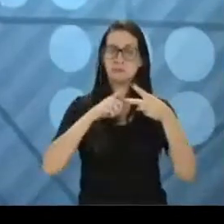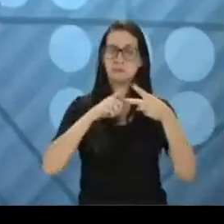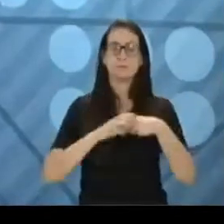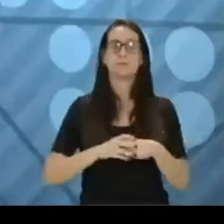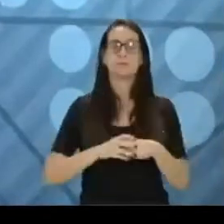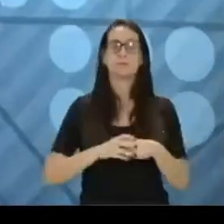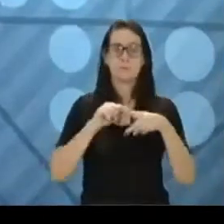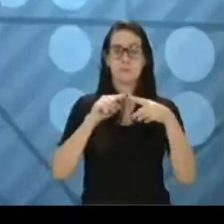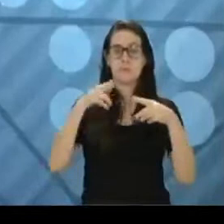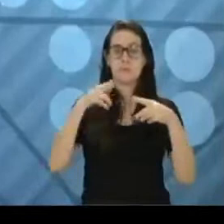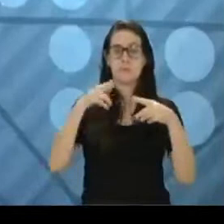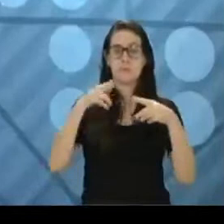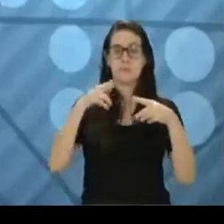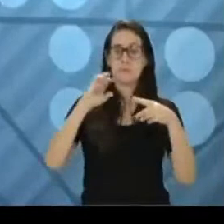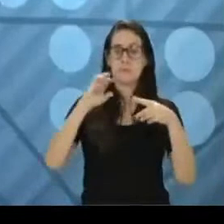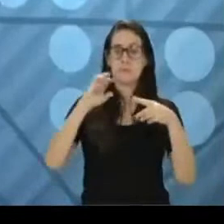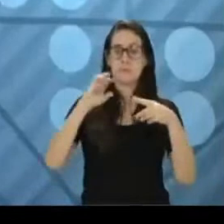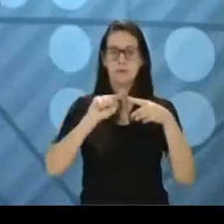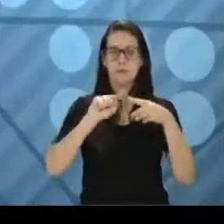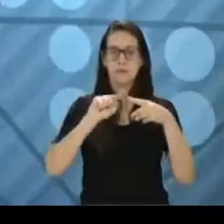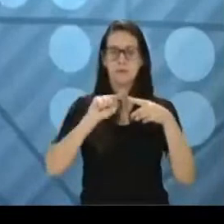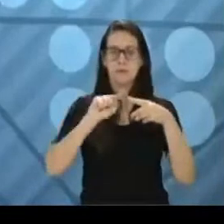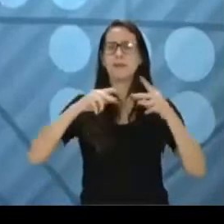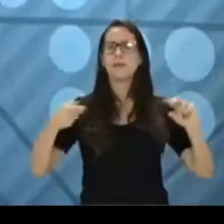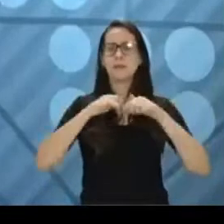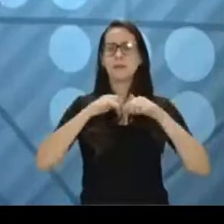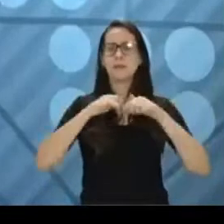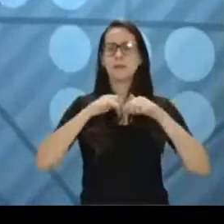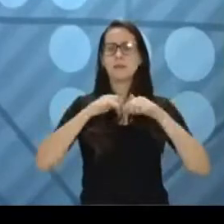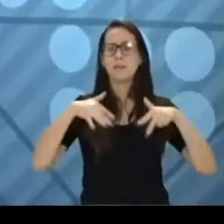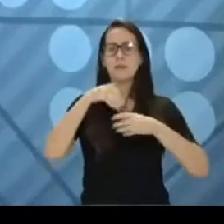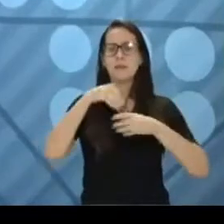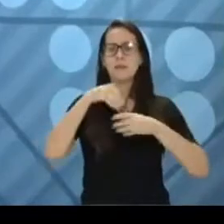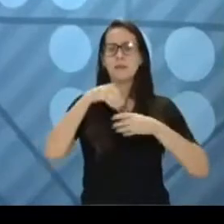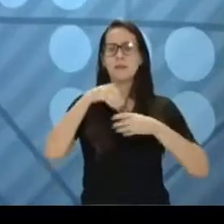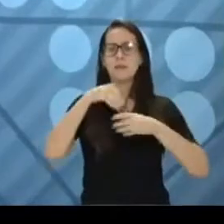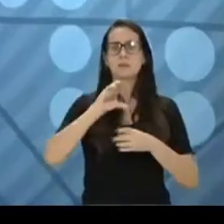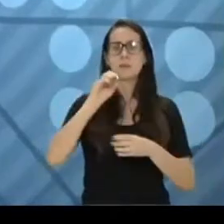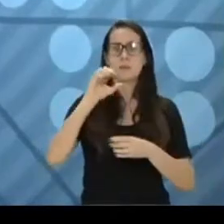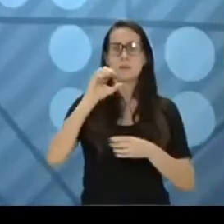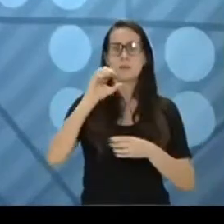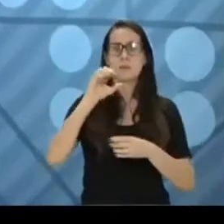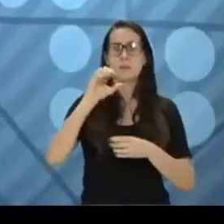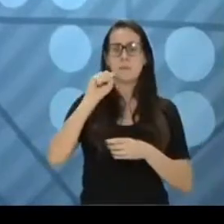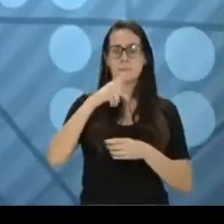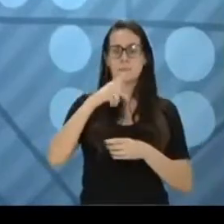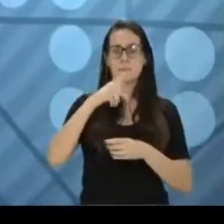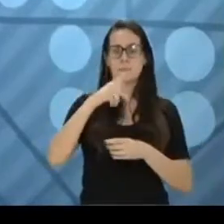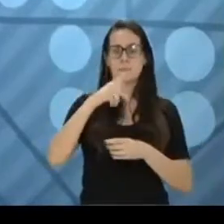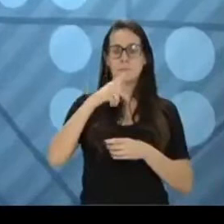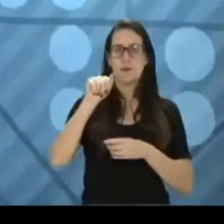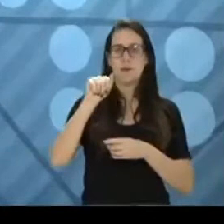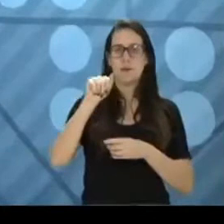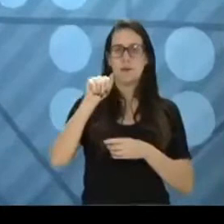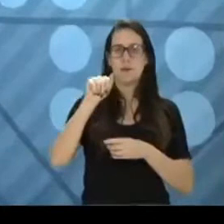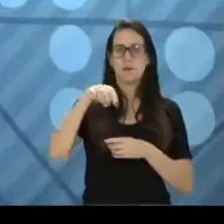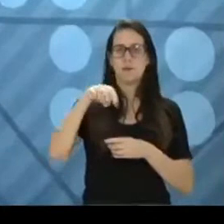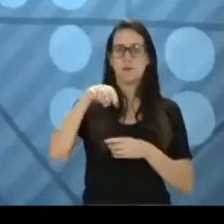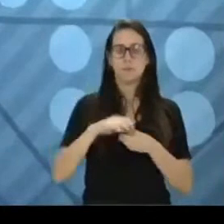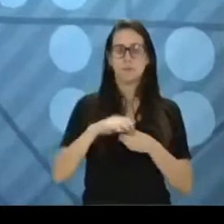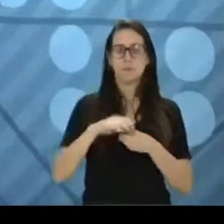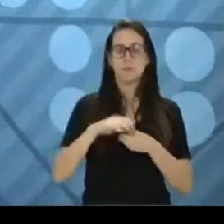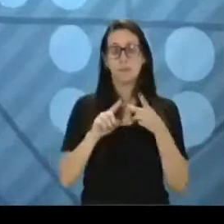células procariontes esse DNA disperso no citoplasma e nós temos um DNA extra, que nós vamos conhecer daqui a